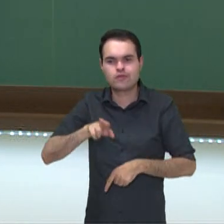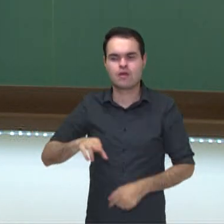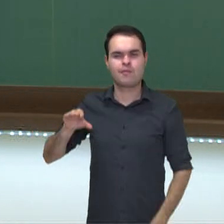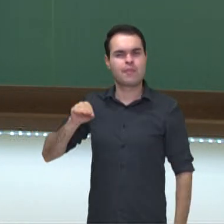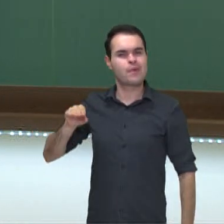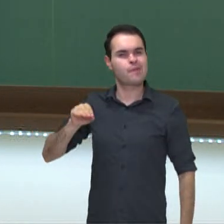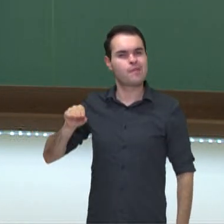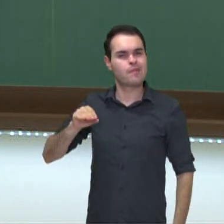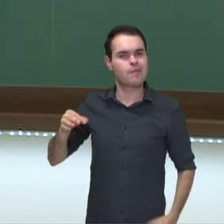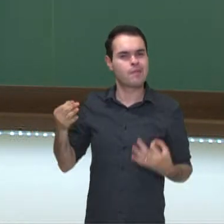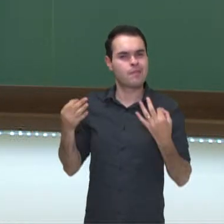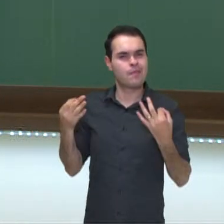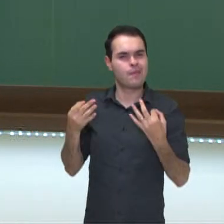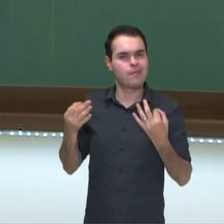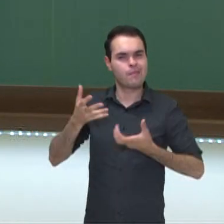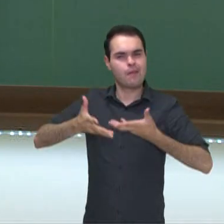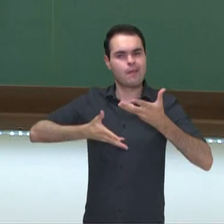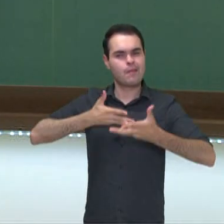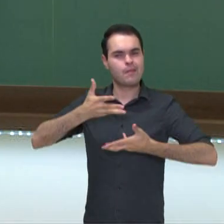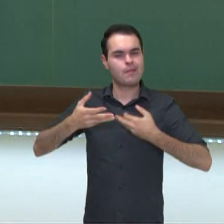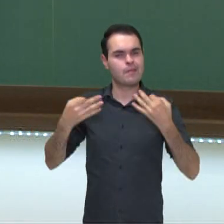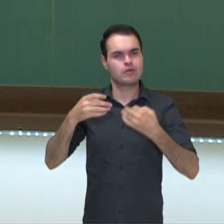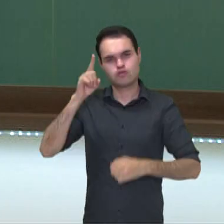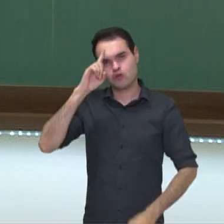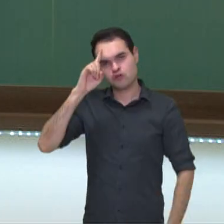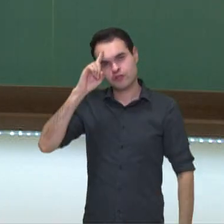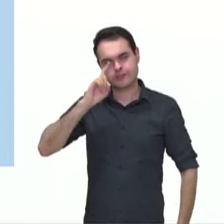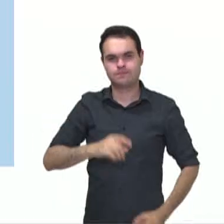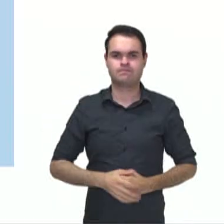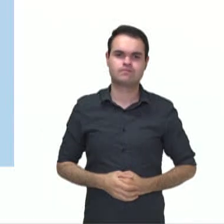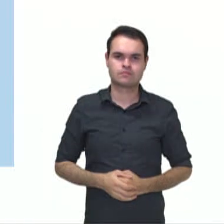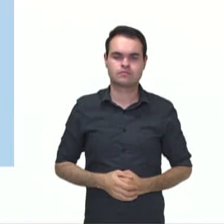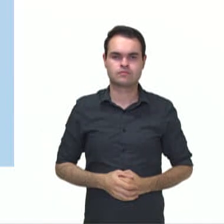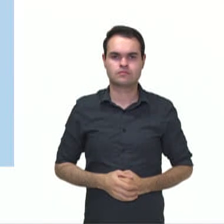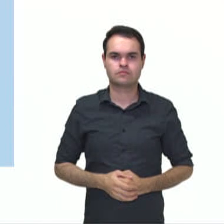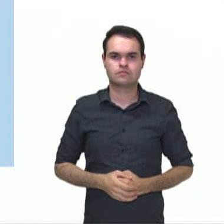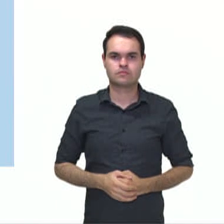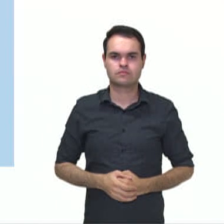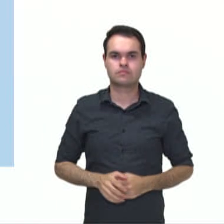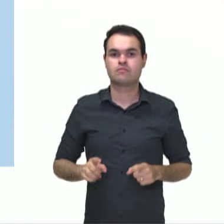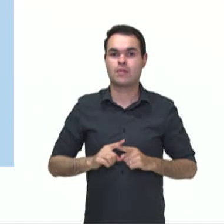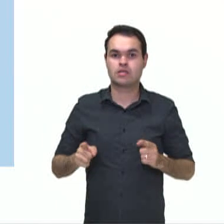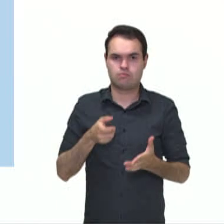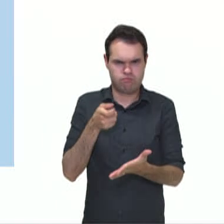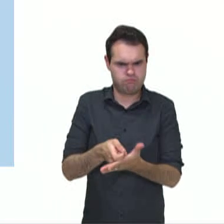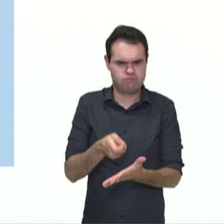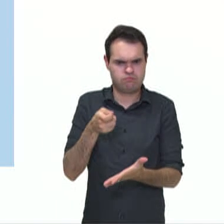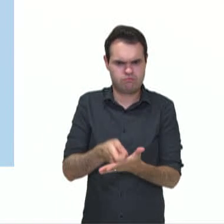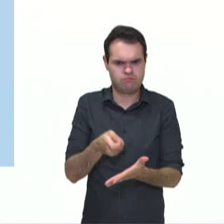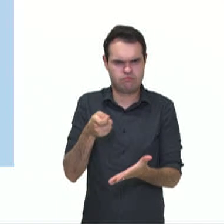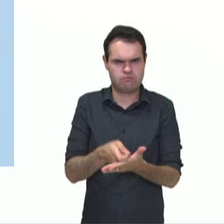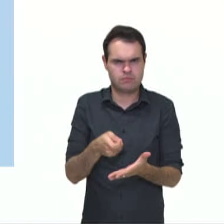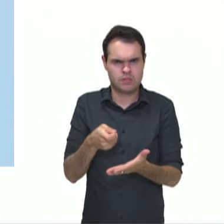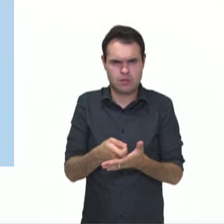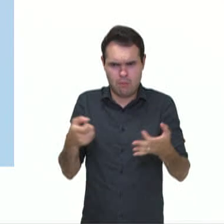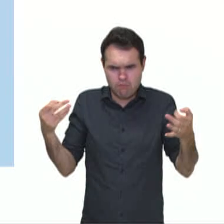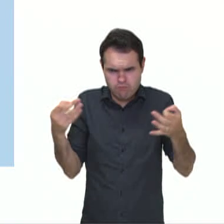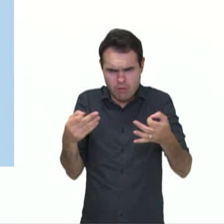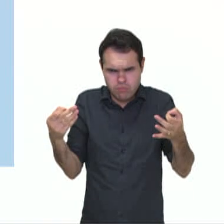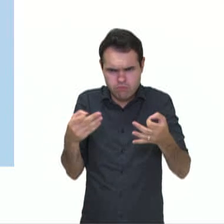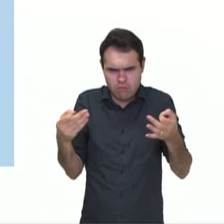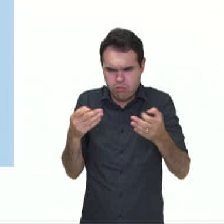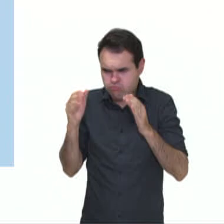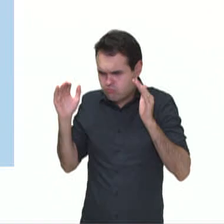a oratória no seu dia a dia. No entanto, foi-se o tempo em que a exigência pela boa oratória se